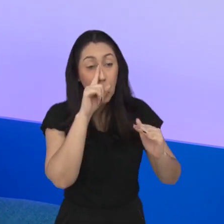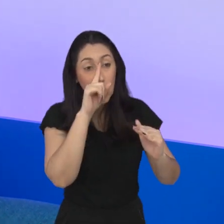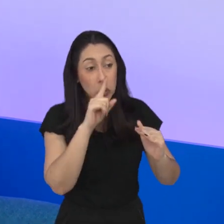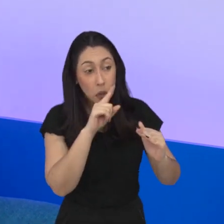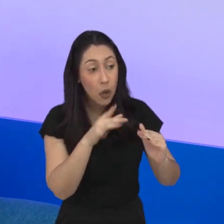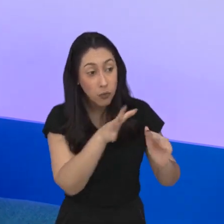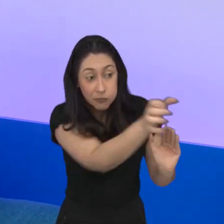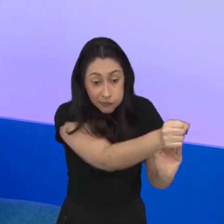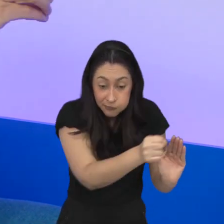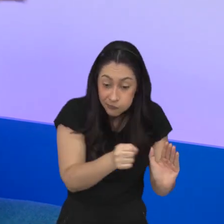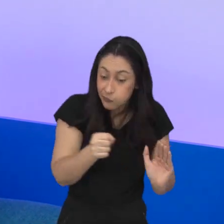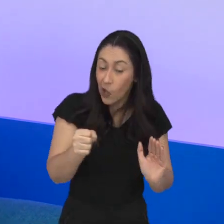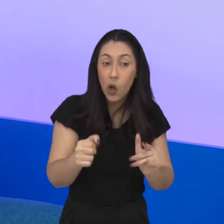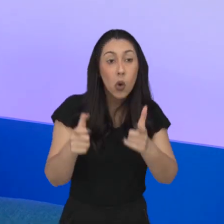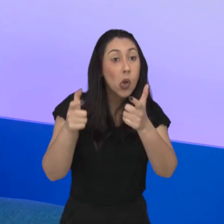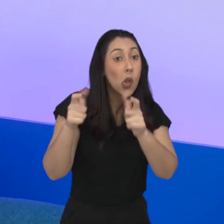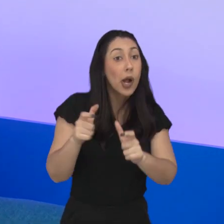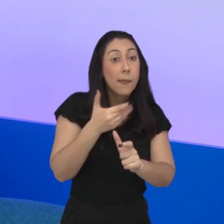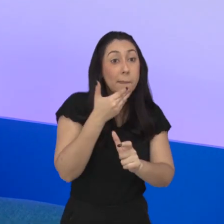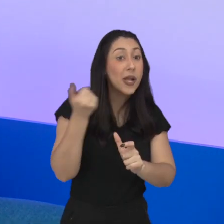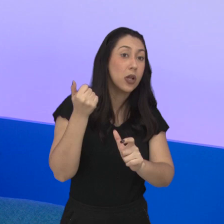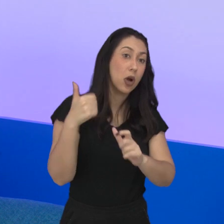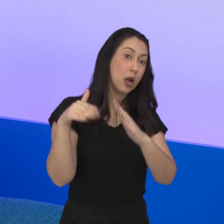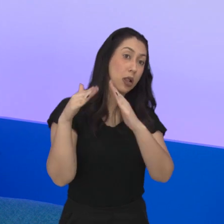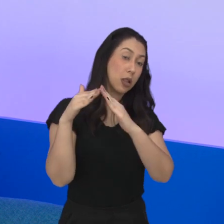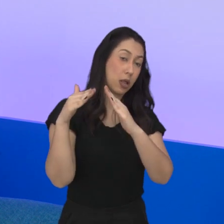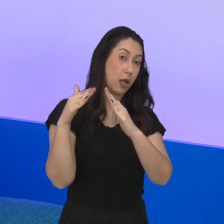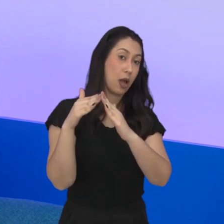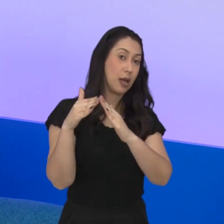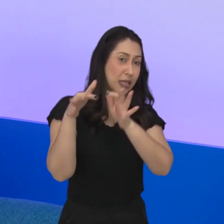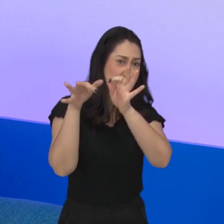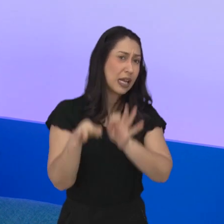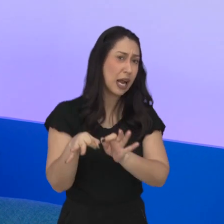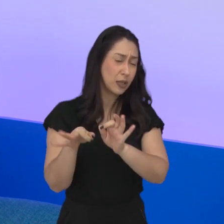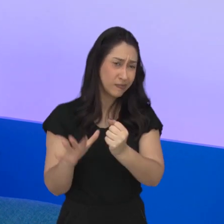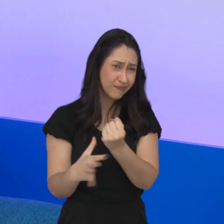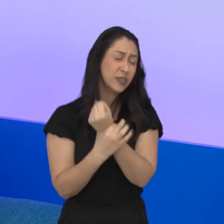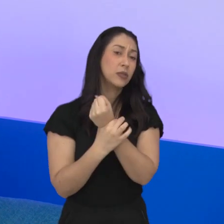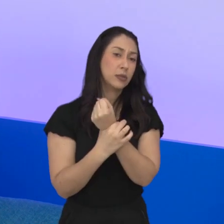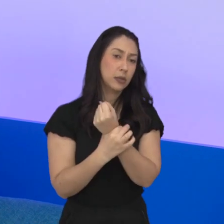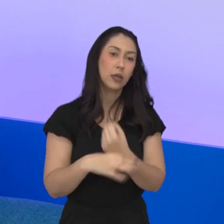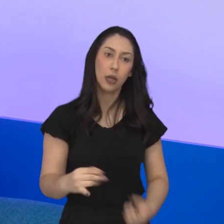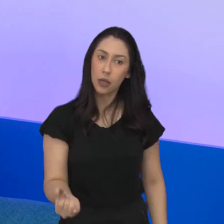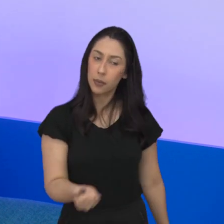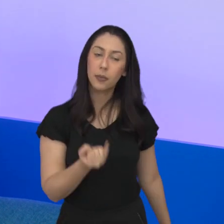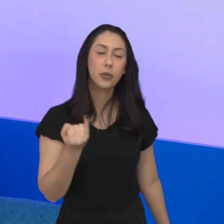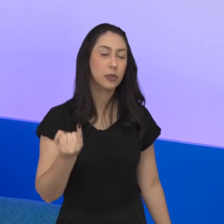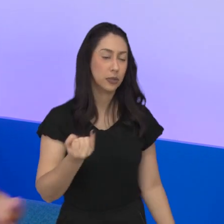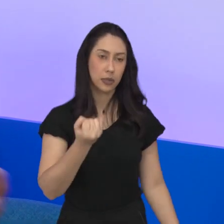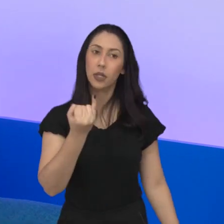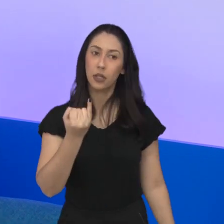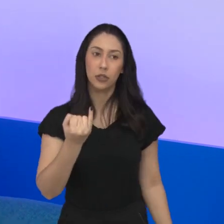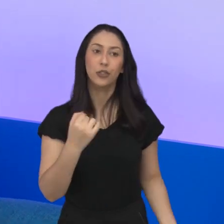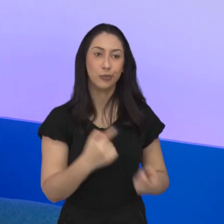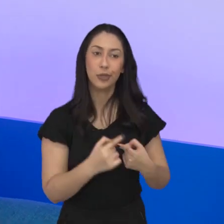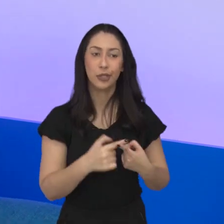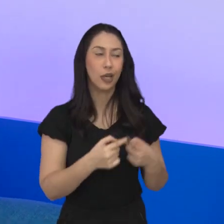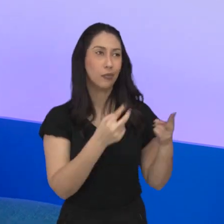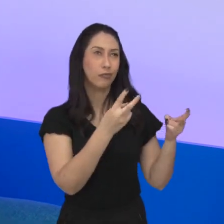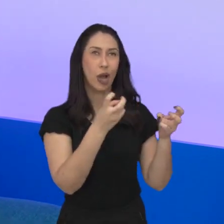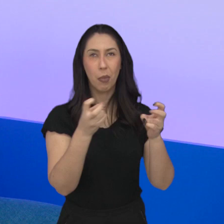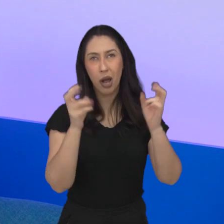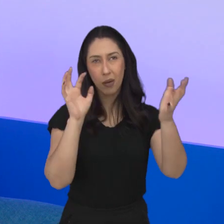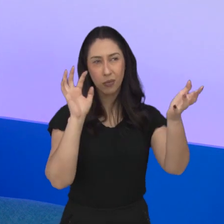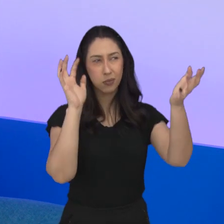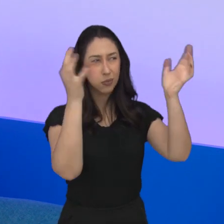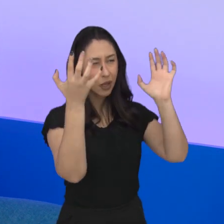as pessoas e dar um outro local de moradia adequado para eles também é essencial frente às